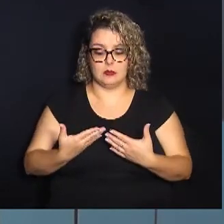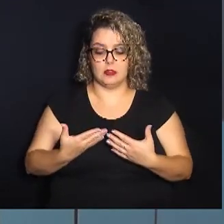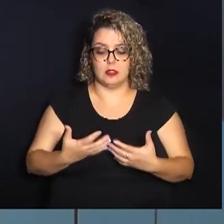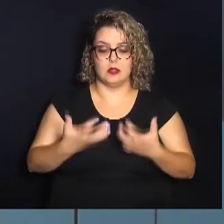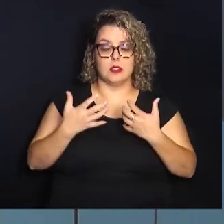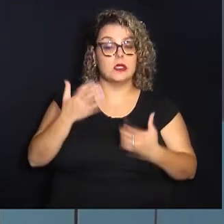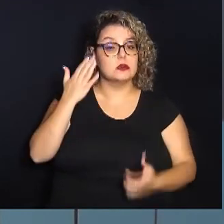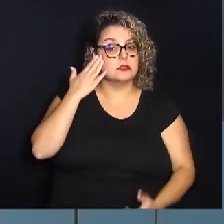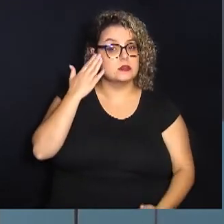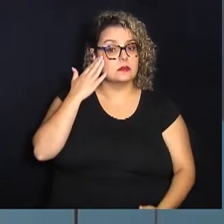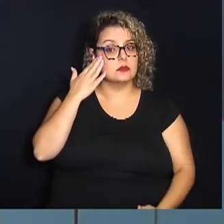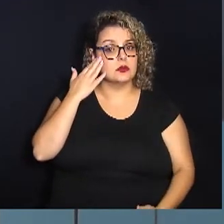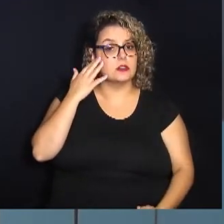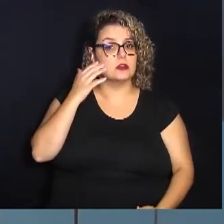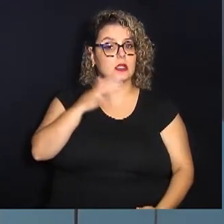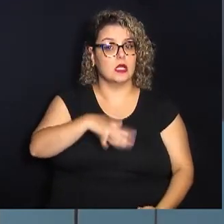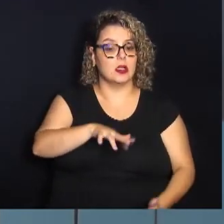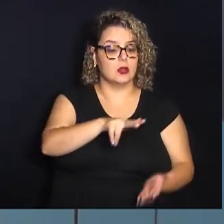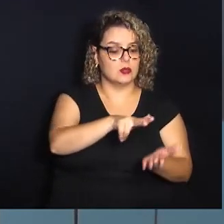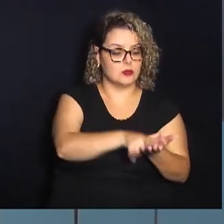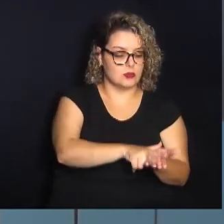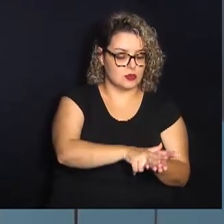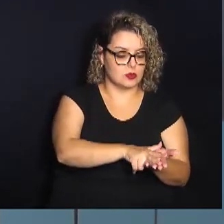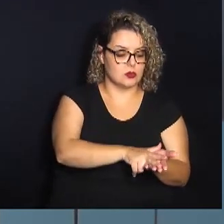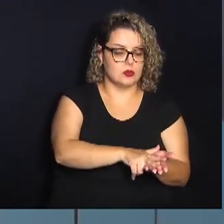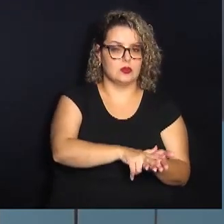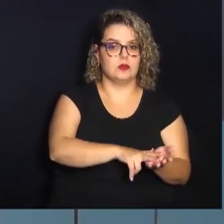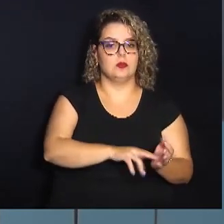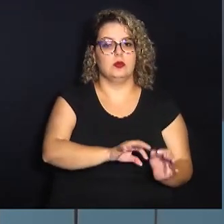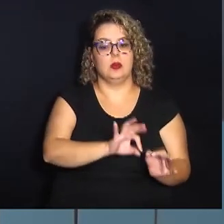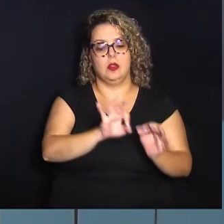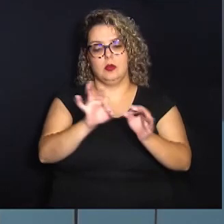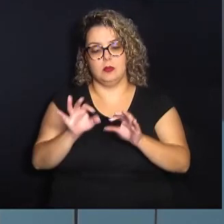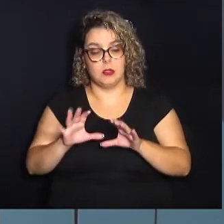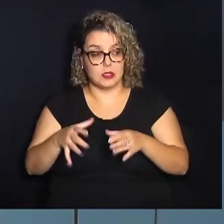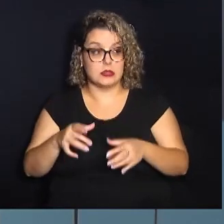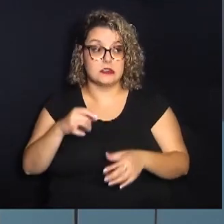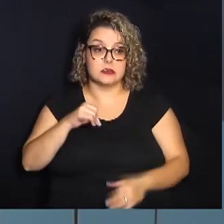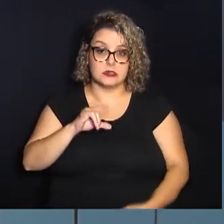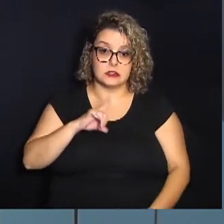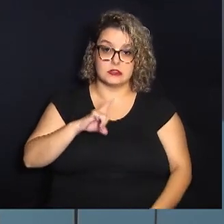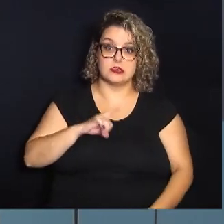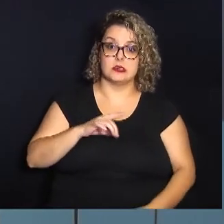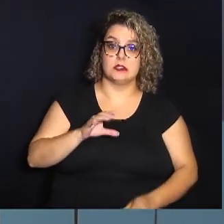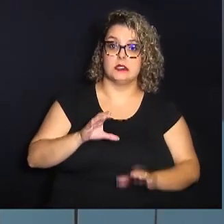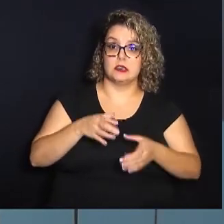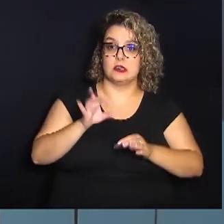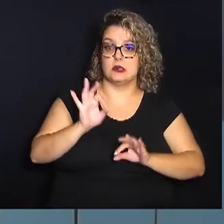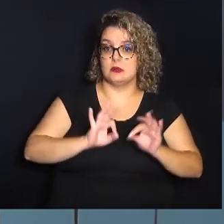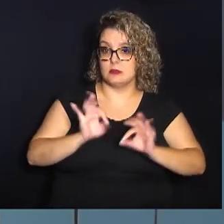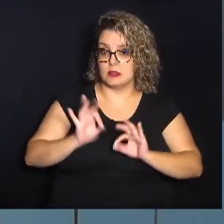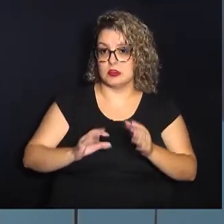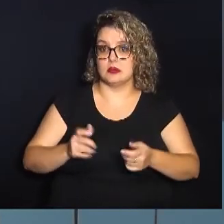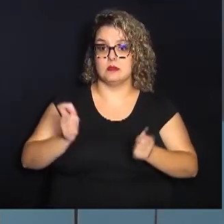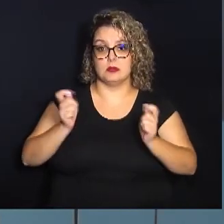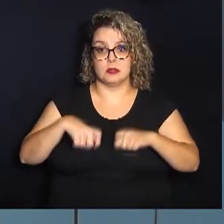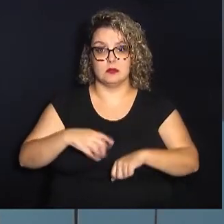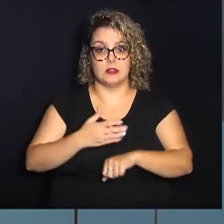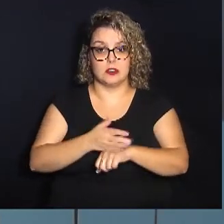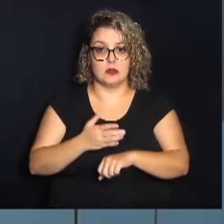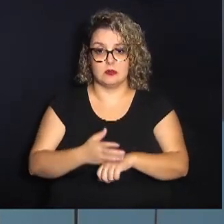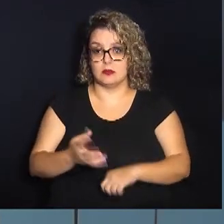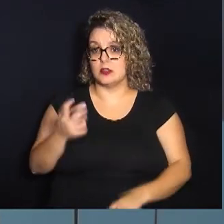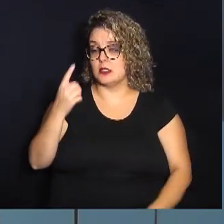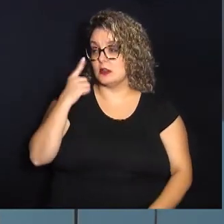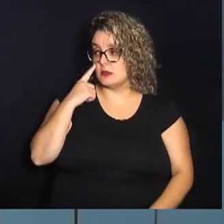mesmo, da questão hospitalar, do acompanhamento das equipes, se a gente tem equipes capacitadas, treinadas para ver os